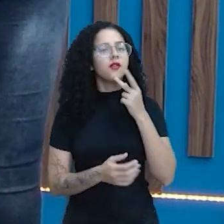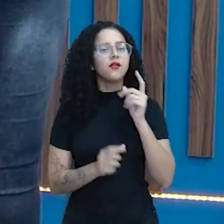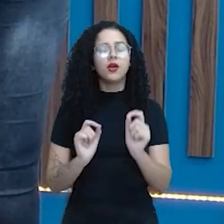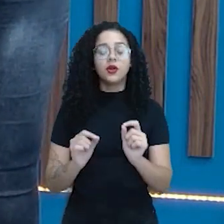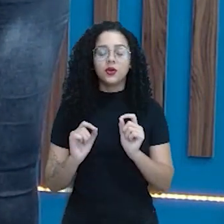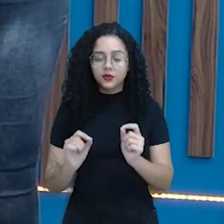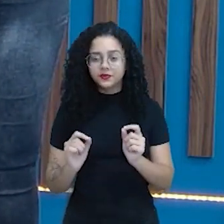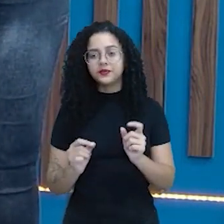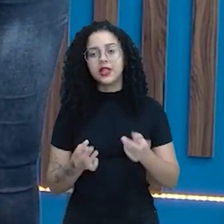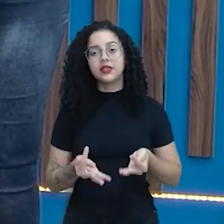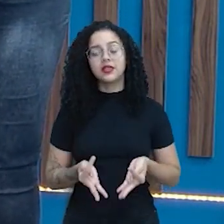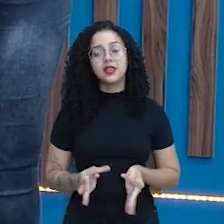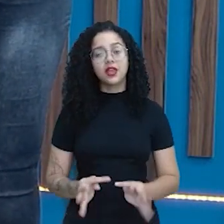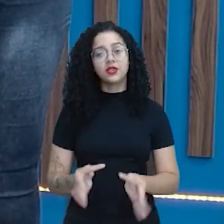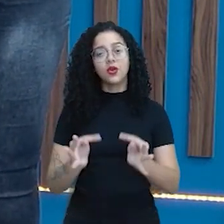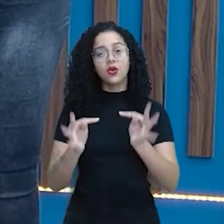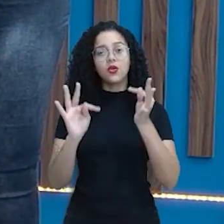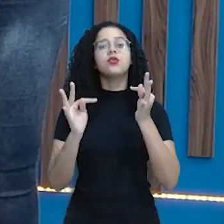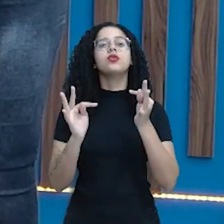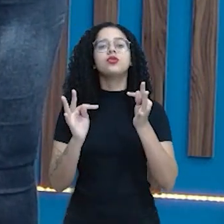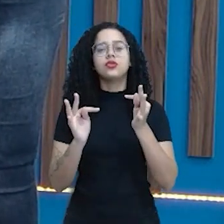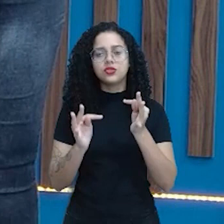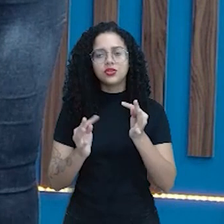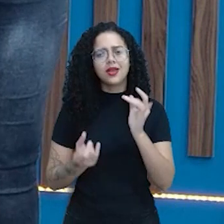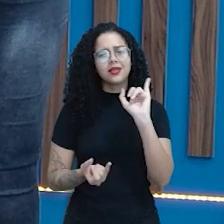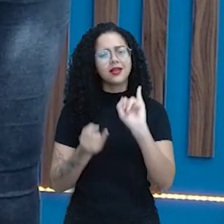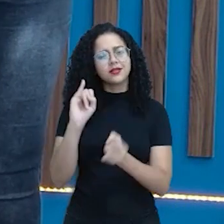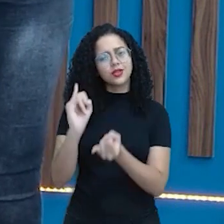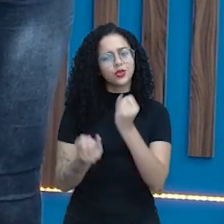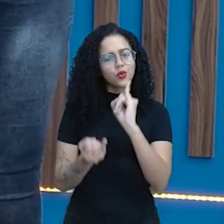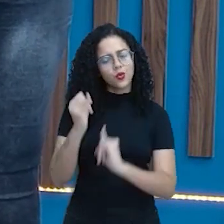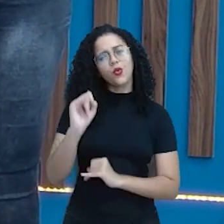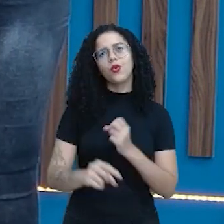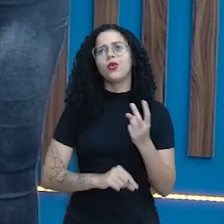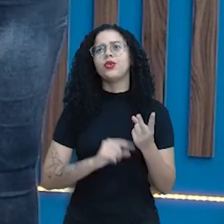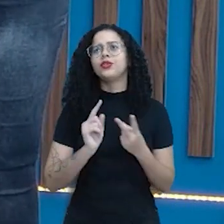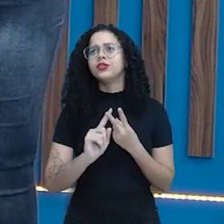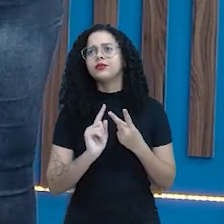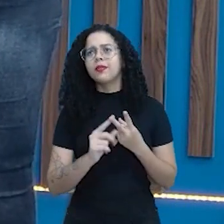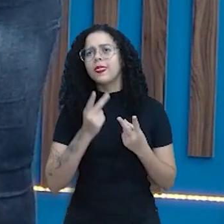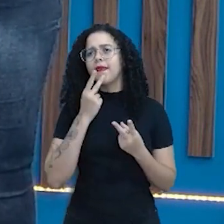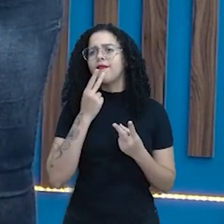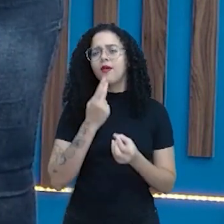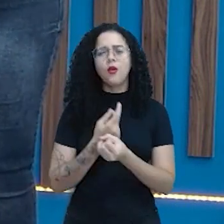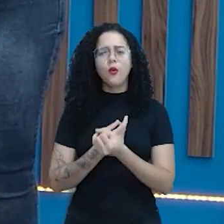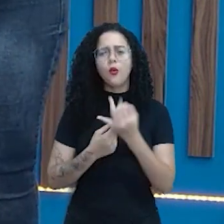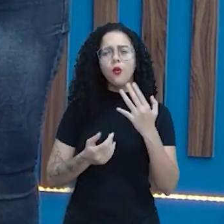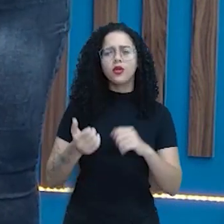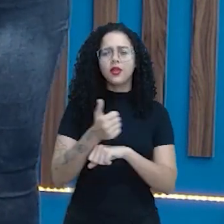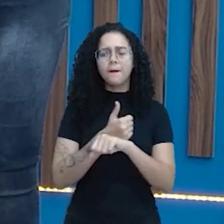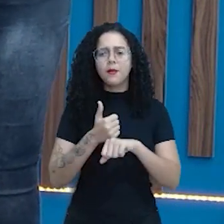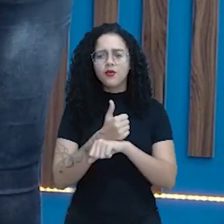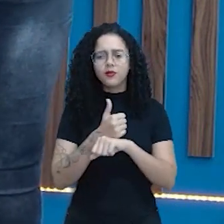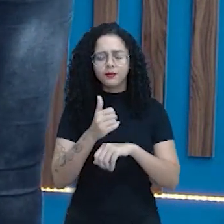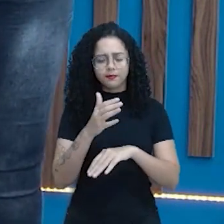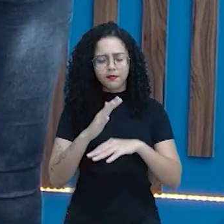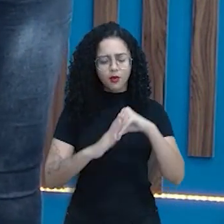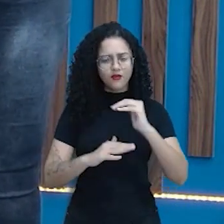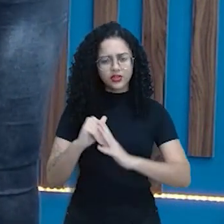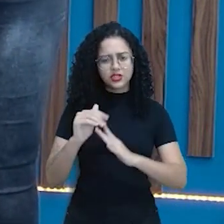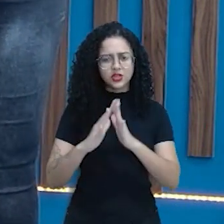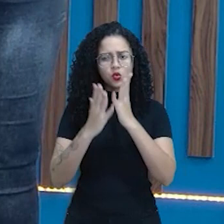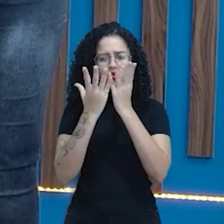da tecnologia nas indústrias, a gente falou de quantas profissões estão sumindo